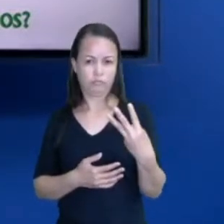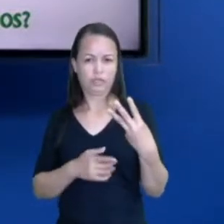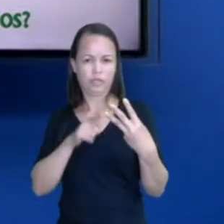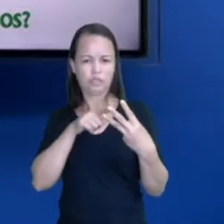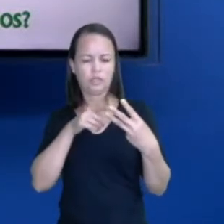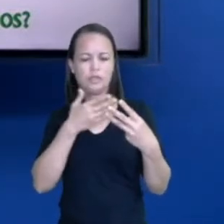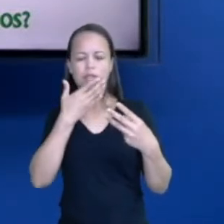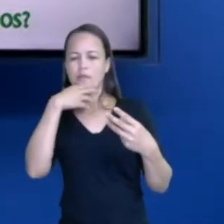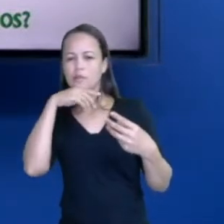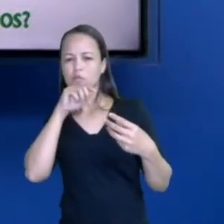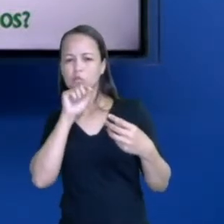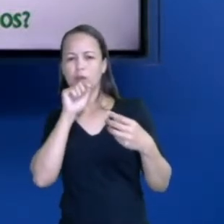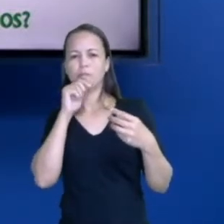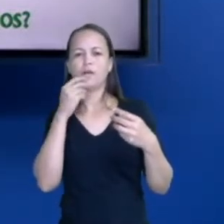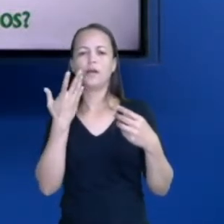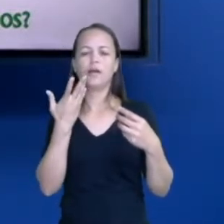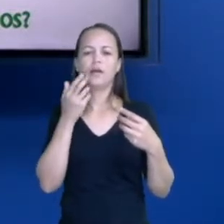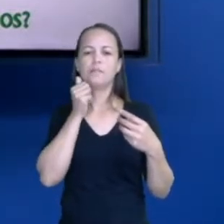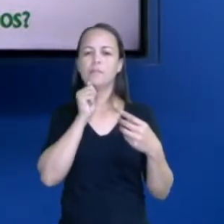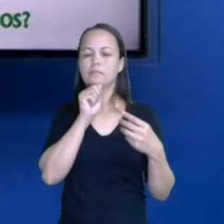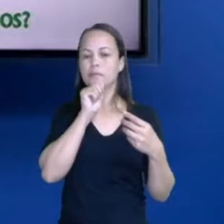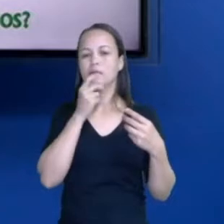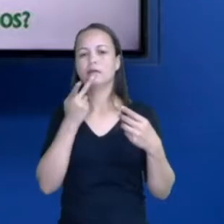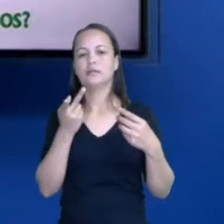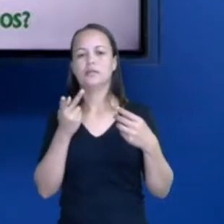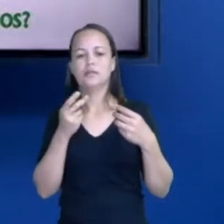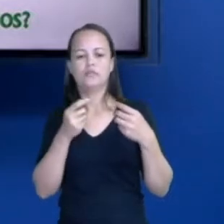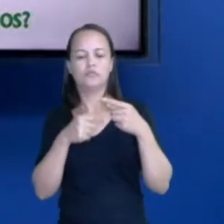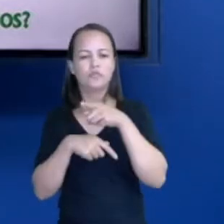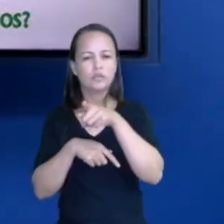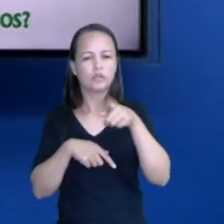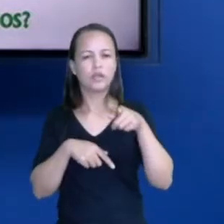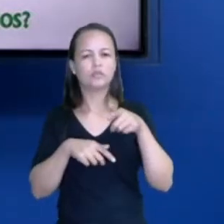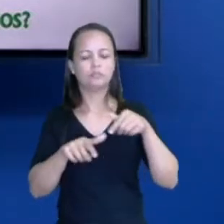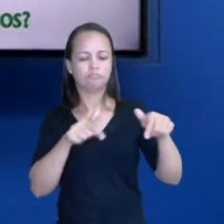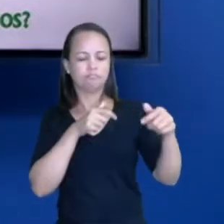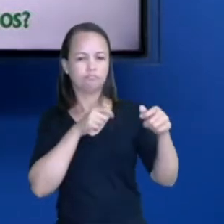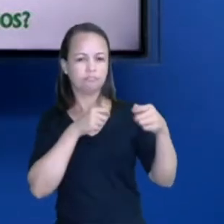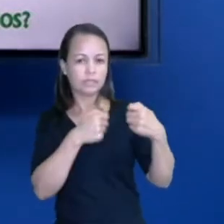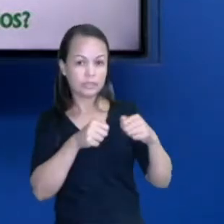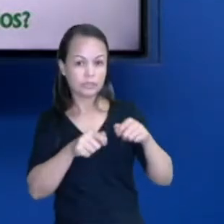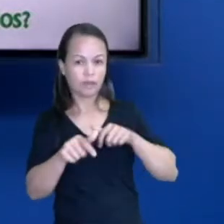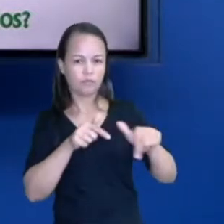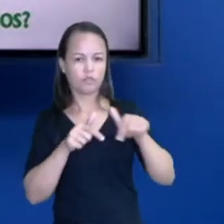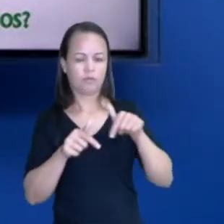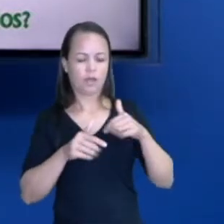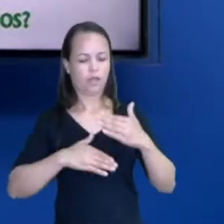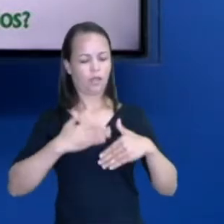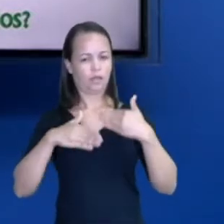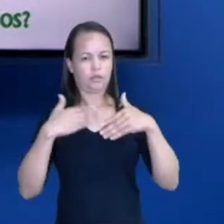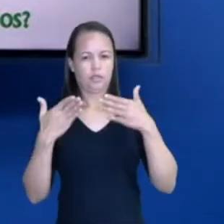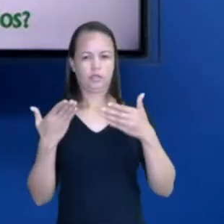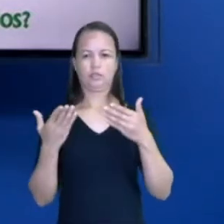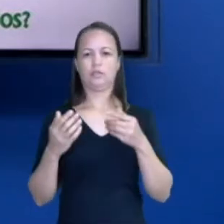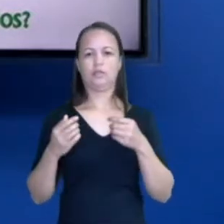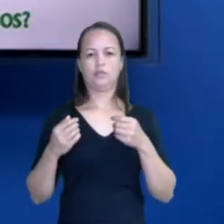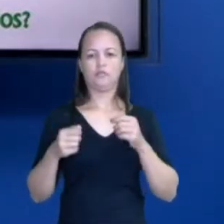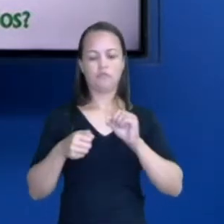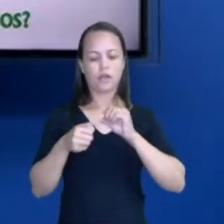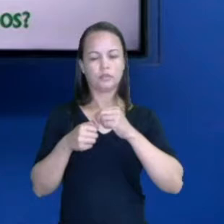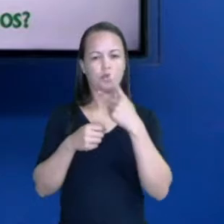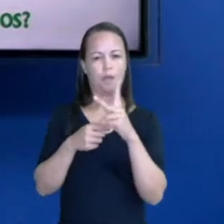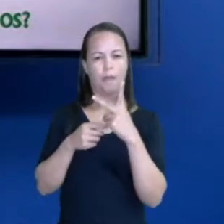pais deles, vendo que eles precisavam trabalhar, que eles precisavam desenvolver suas próprias